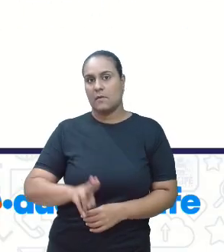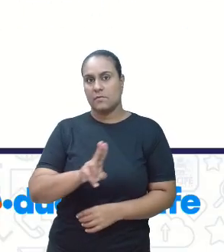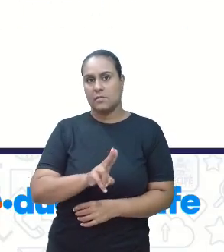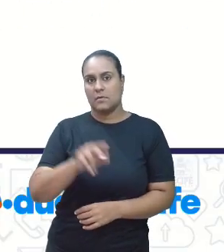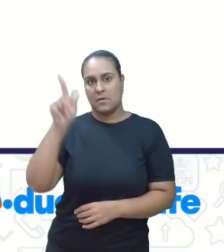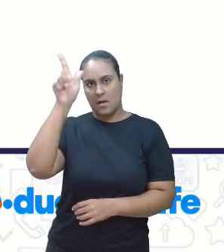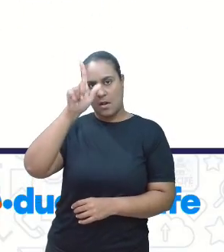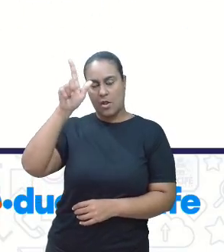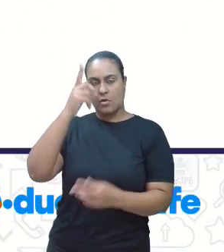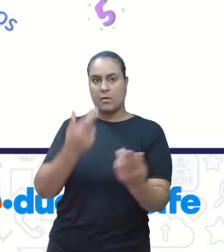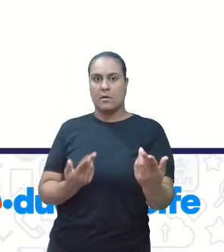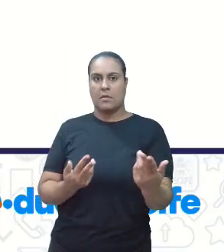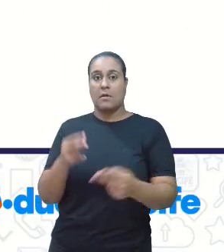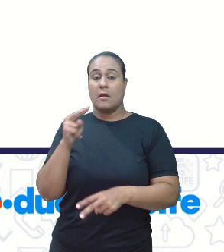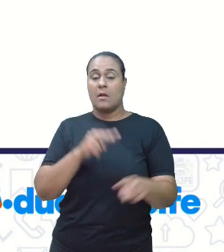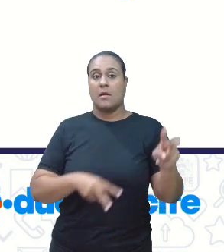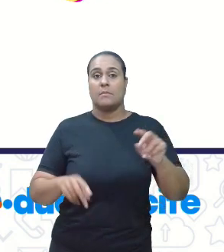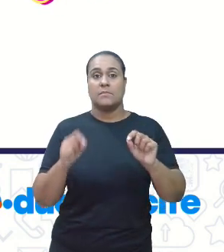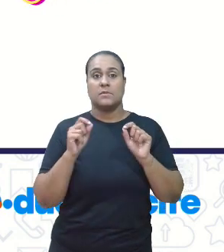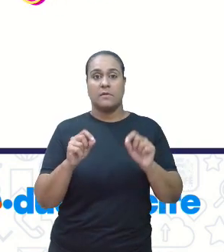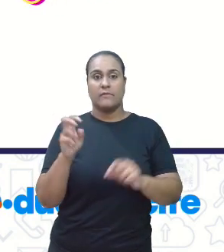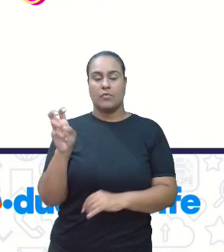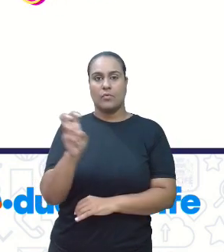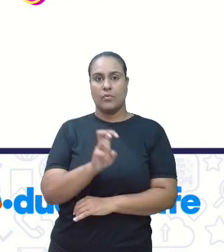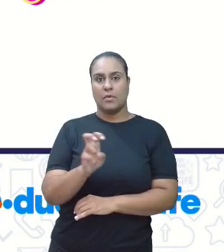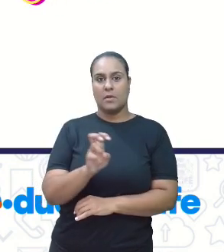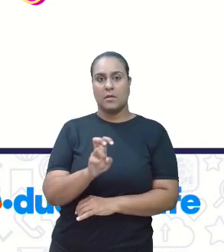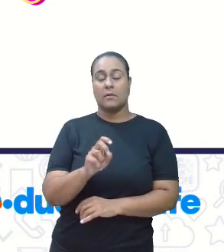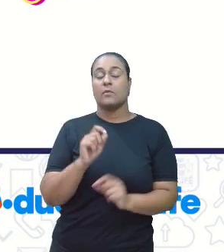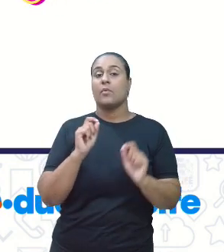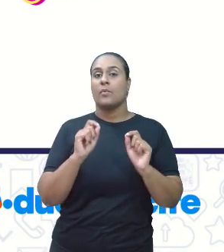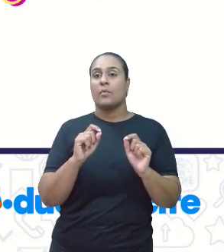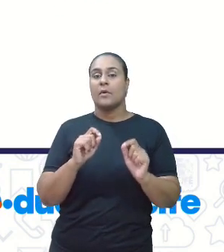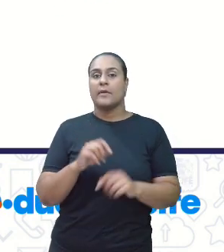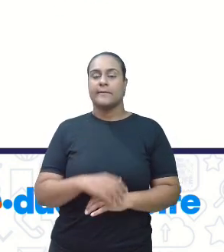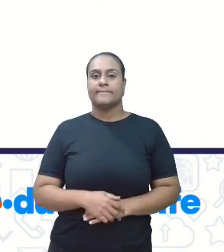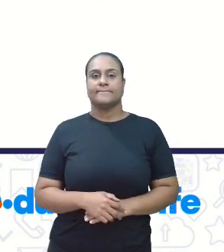lógica, a gente observa que o 5º elemento ele é composto por